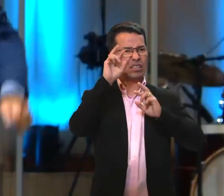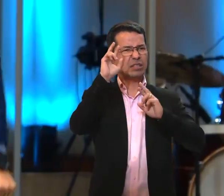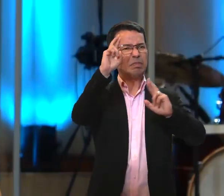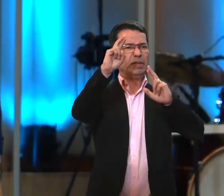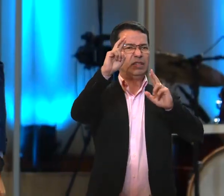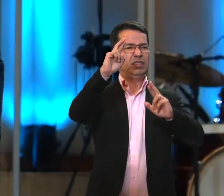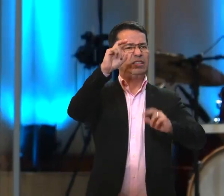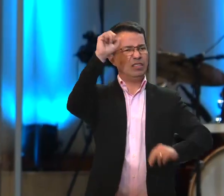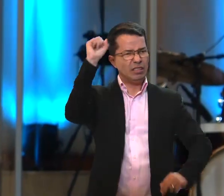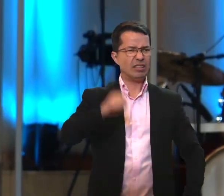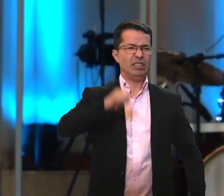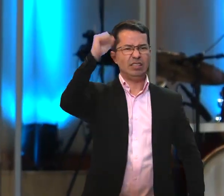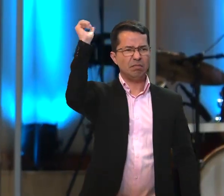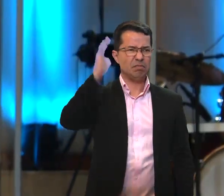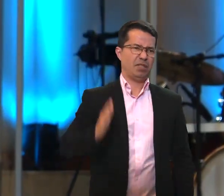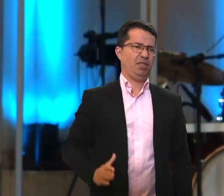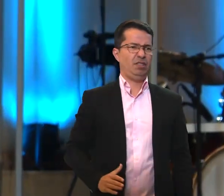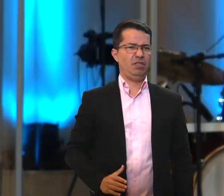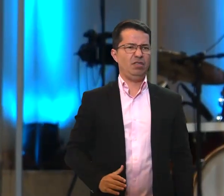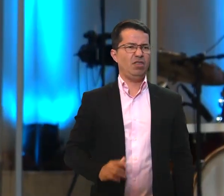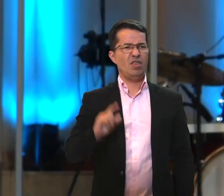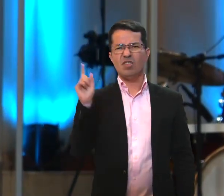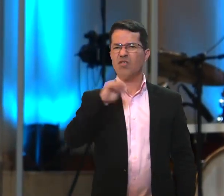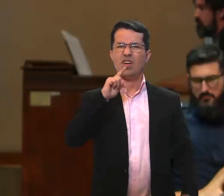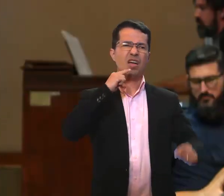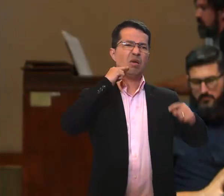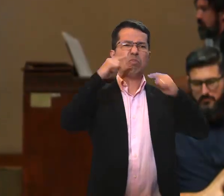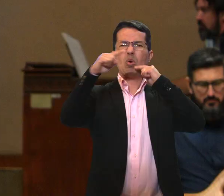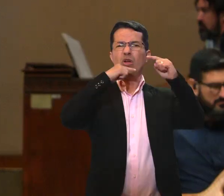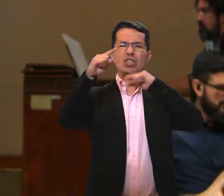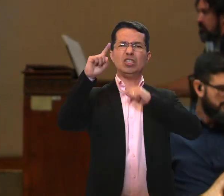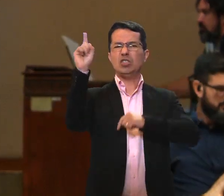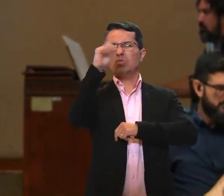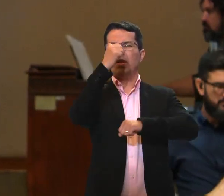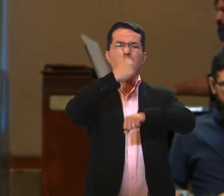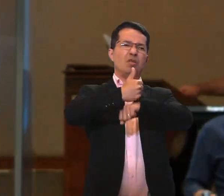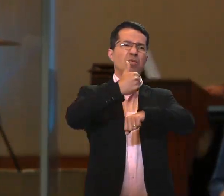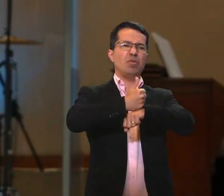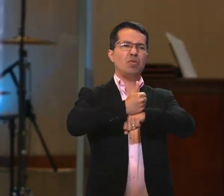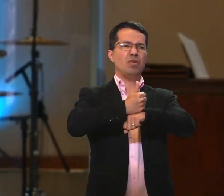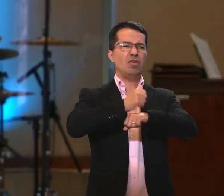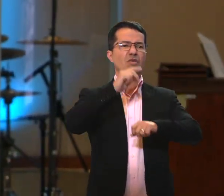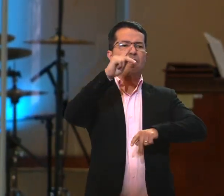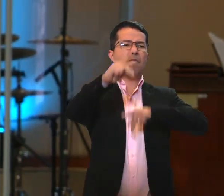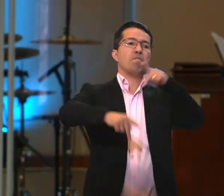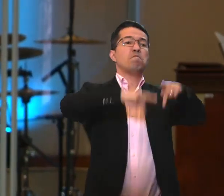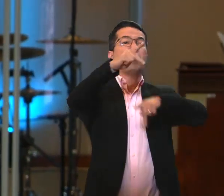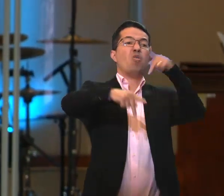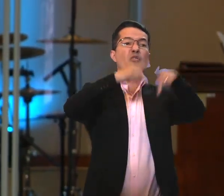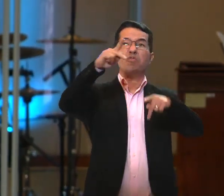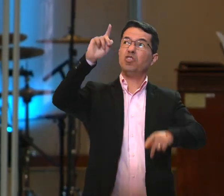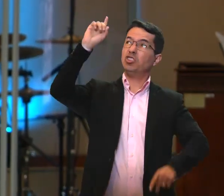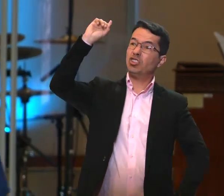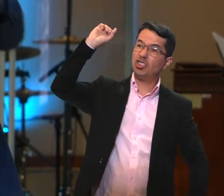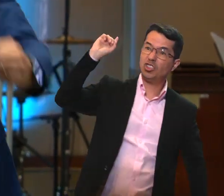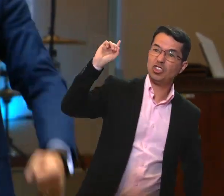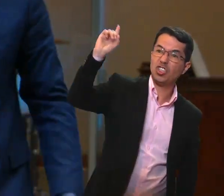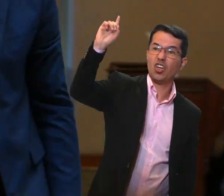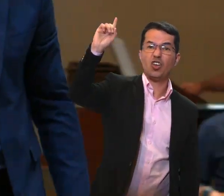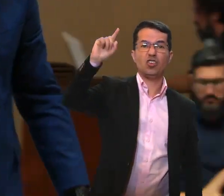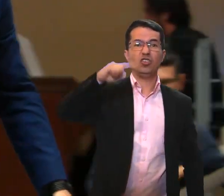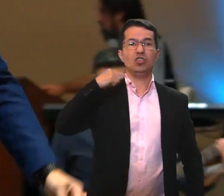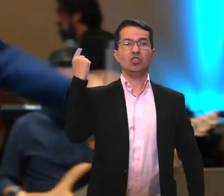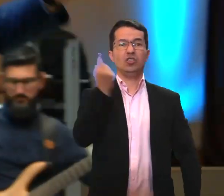gente. Não está na mão de políticos, de autoridades, não, é o povo de Deus. Vamos nos